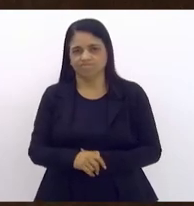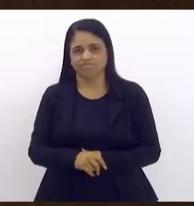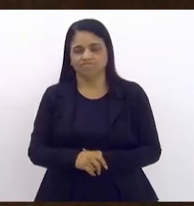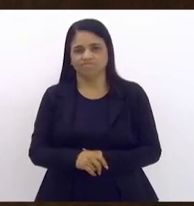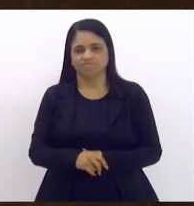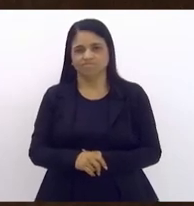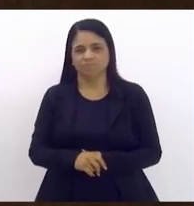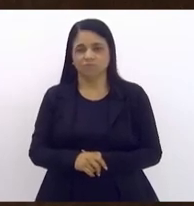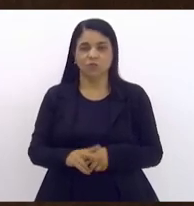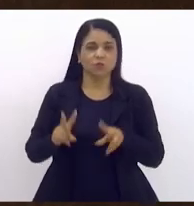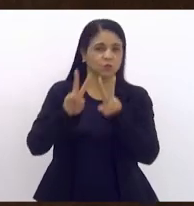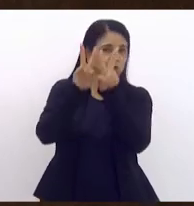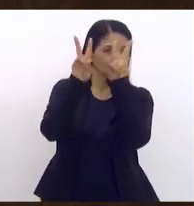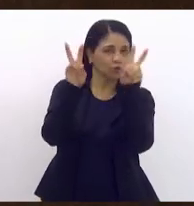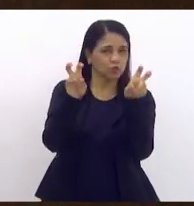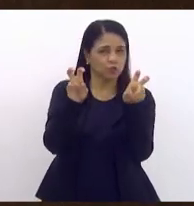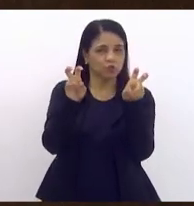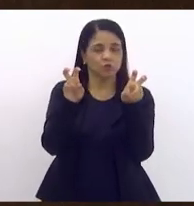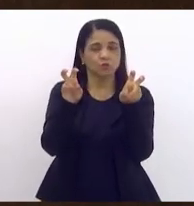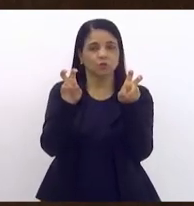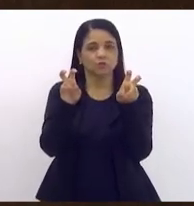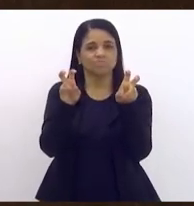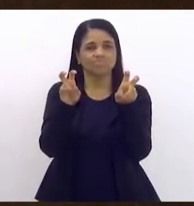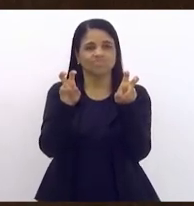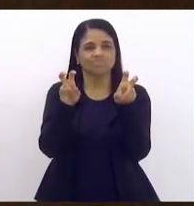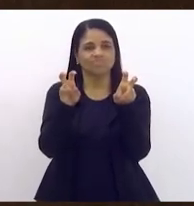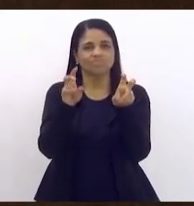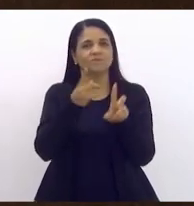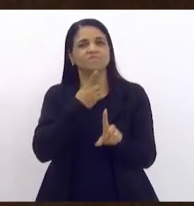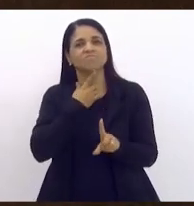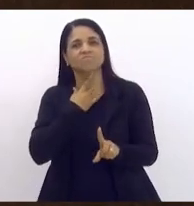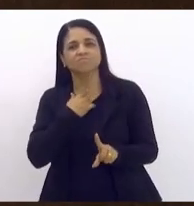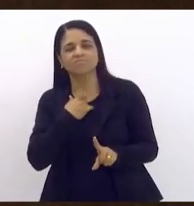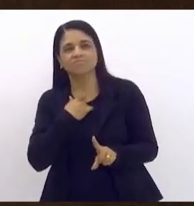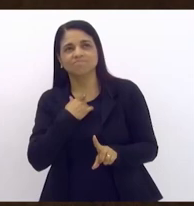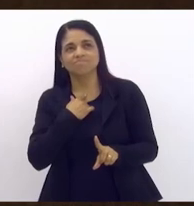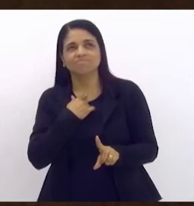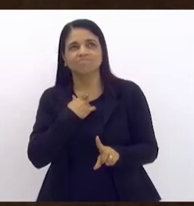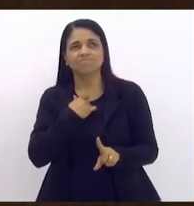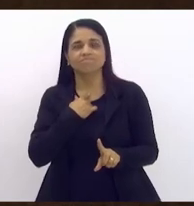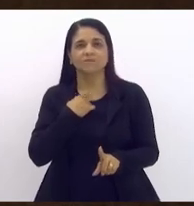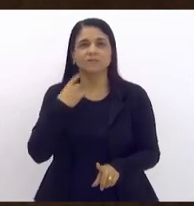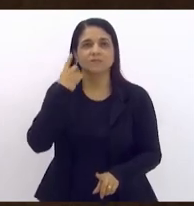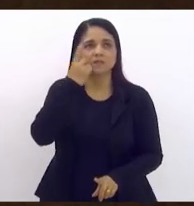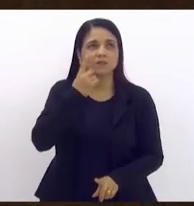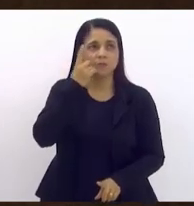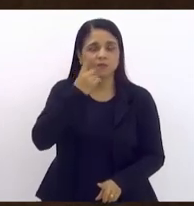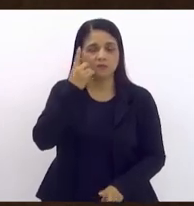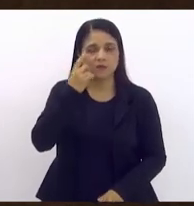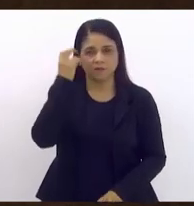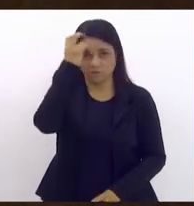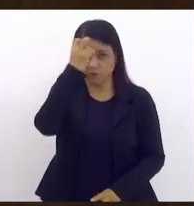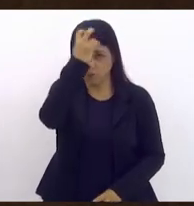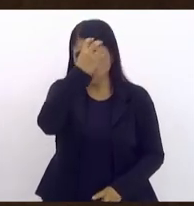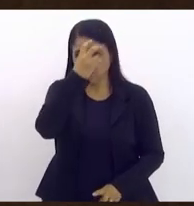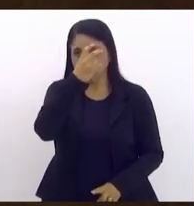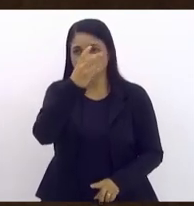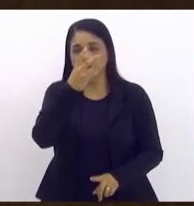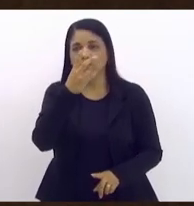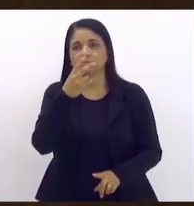do título que desejava dar a deputada Verônica, porque ela declara